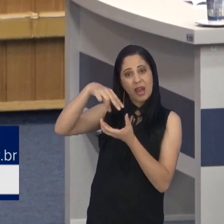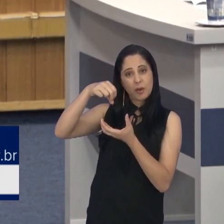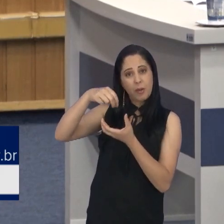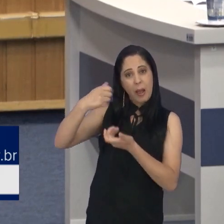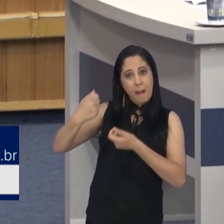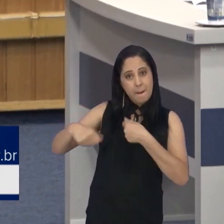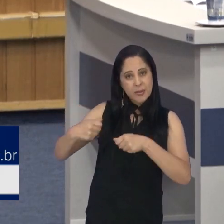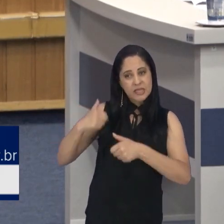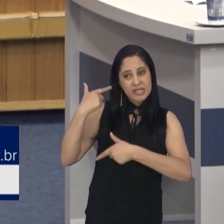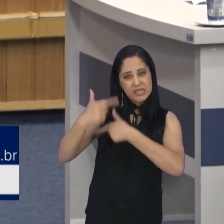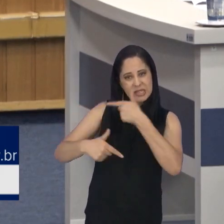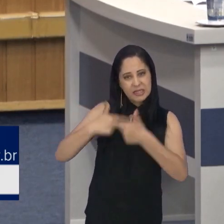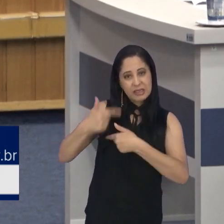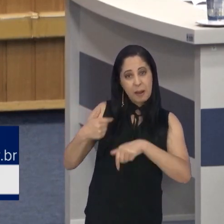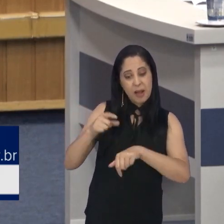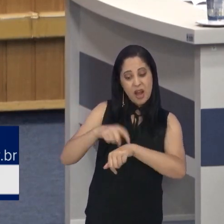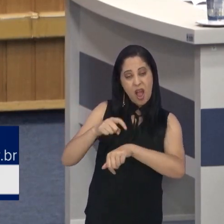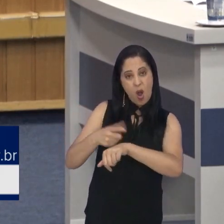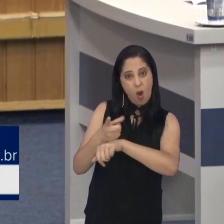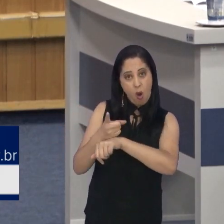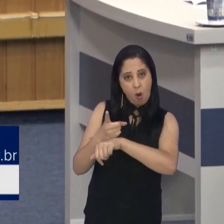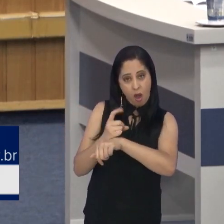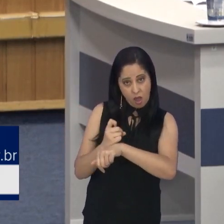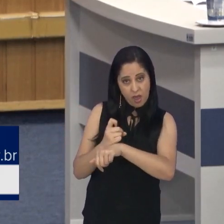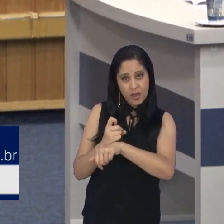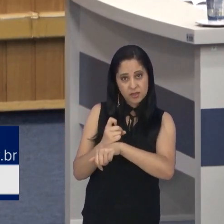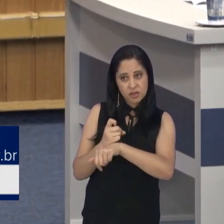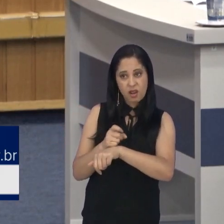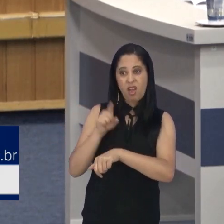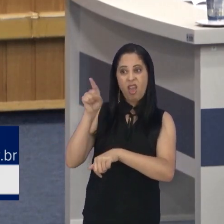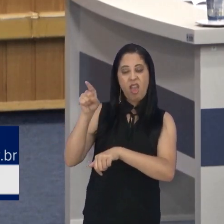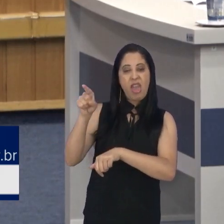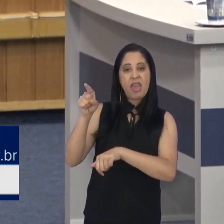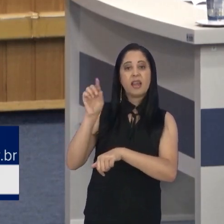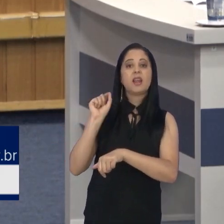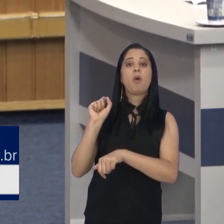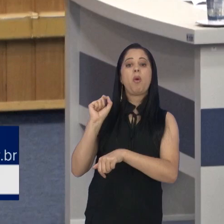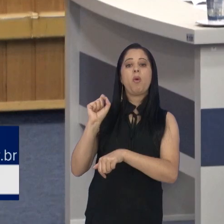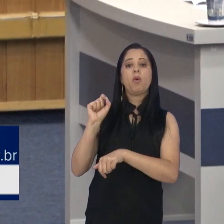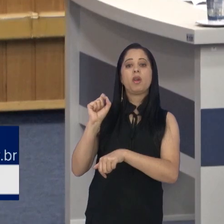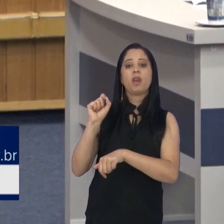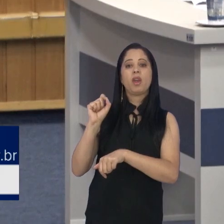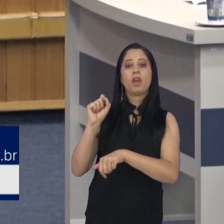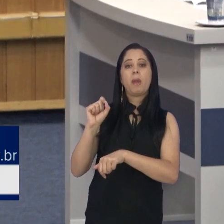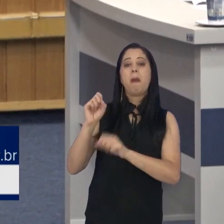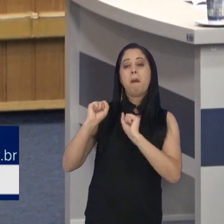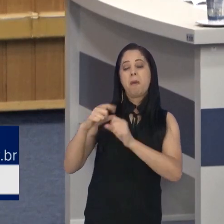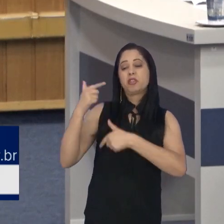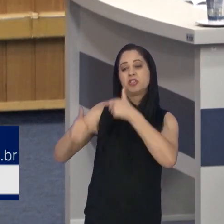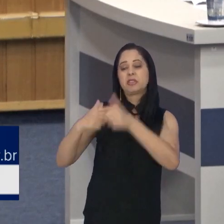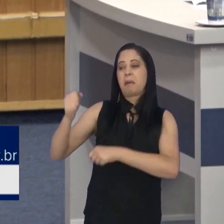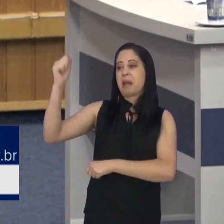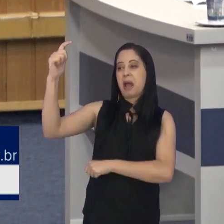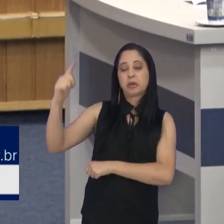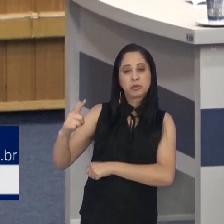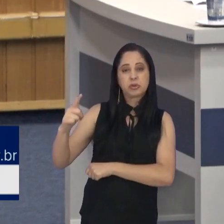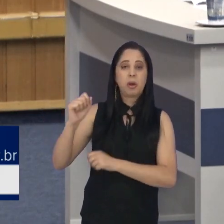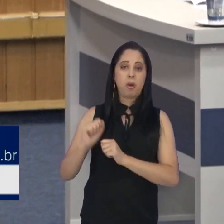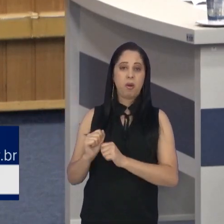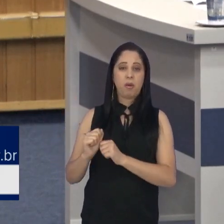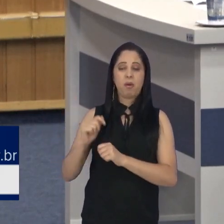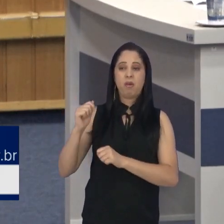extra por qualquer motivo, ele vai entrar no banco de horas, né? Ele que fica debaixo do sol, da chuva, sai à